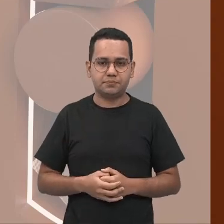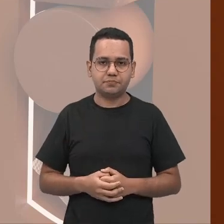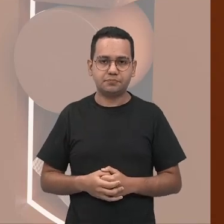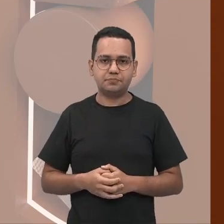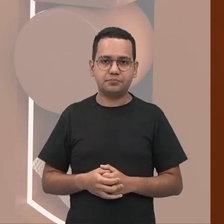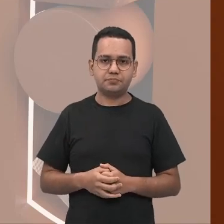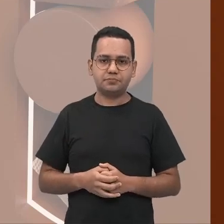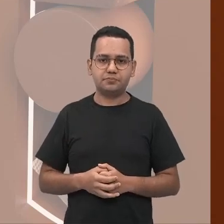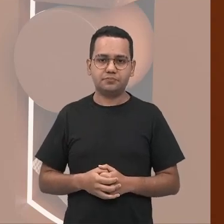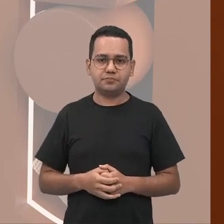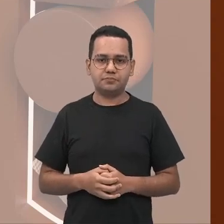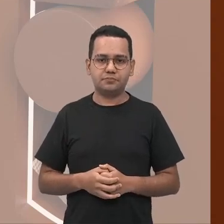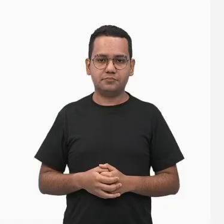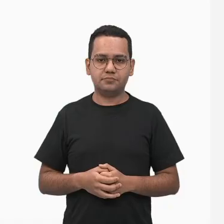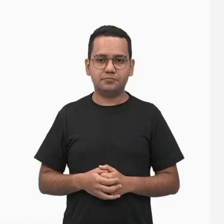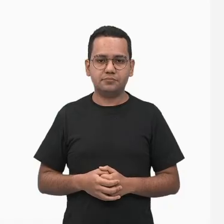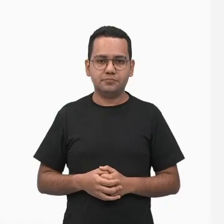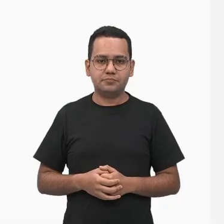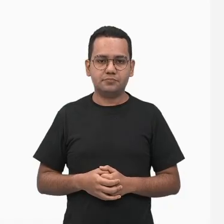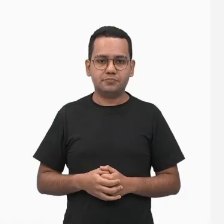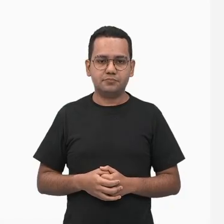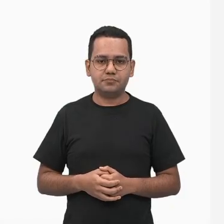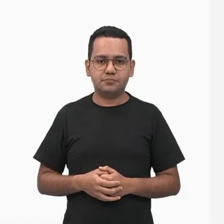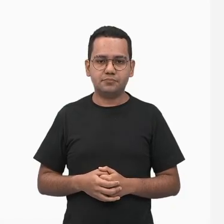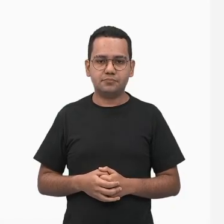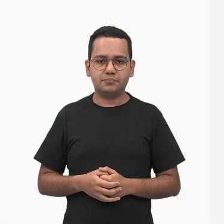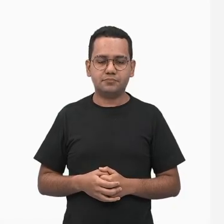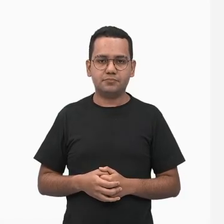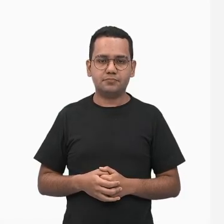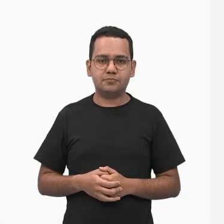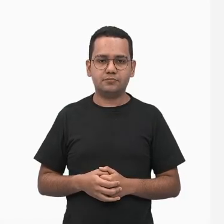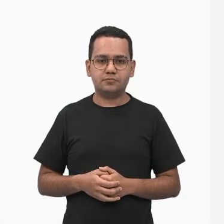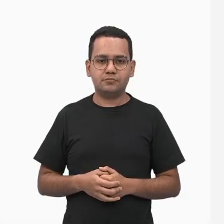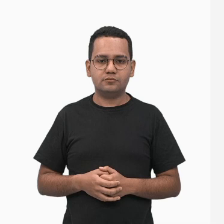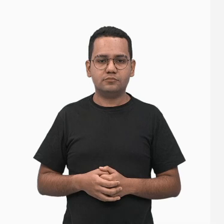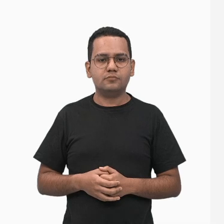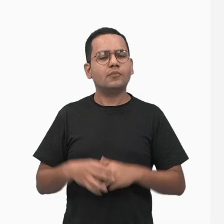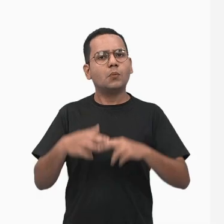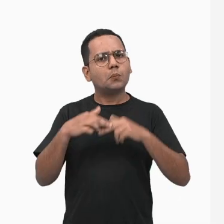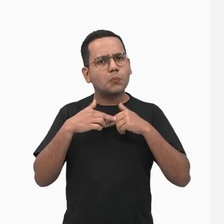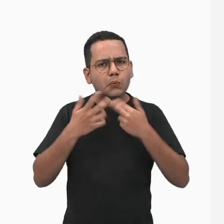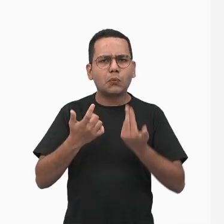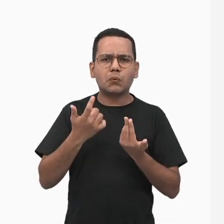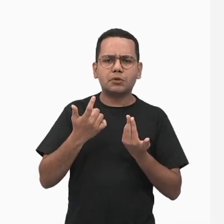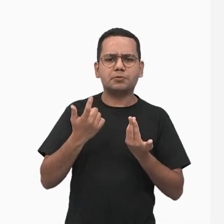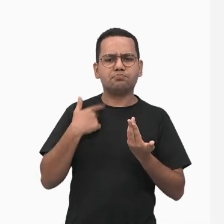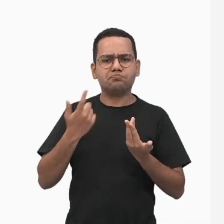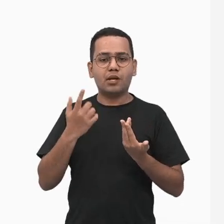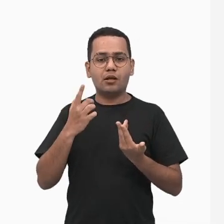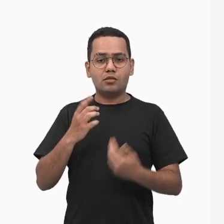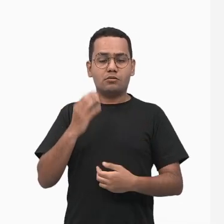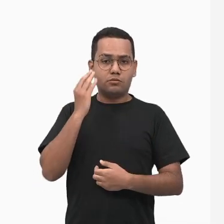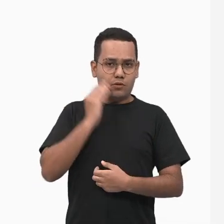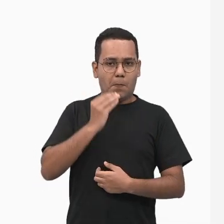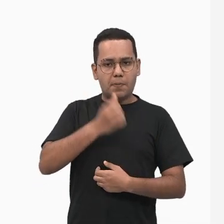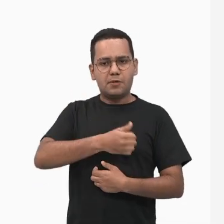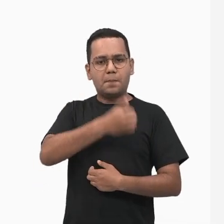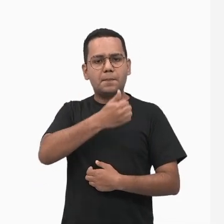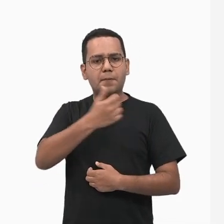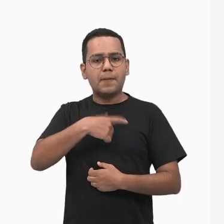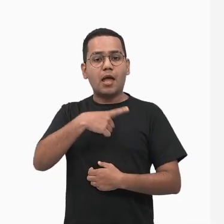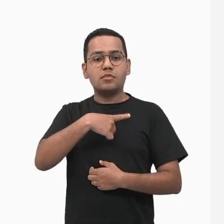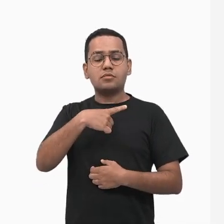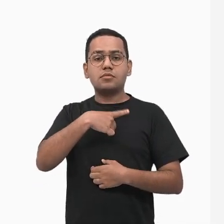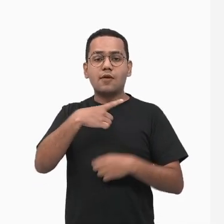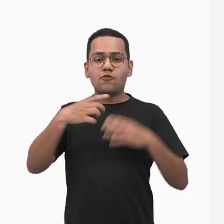Garrafadas, certo? Muito bem, vamos então continuar. Para acalmar os ânimos, Dom Pedro nomeou um ministério formado